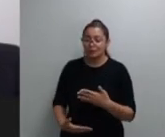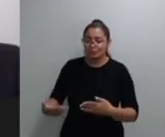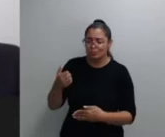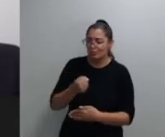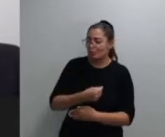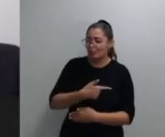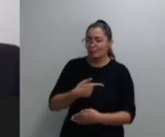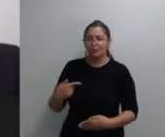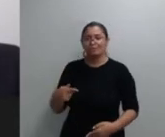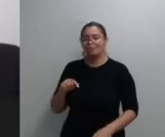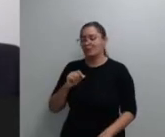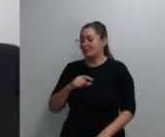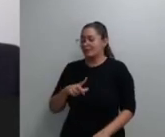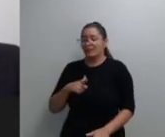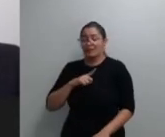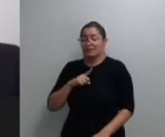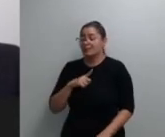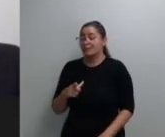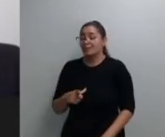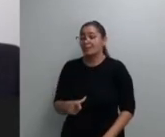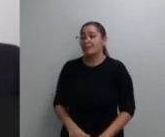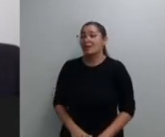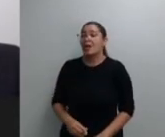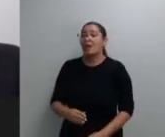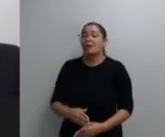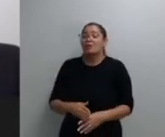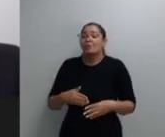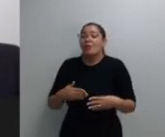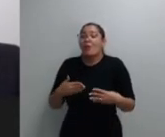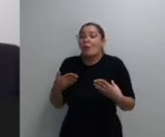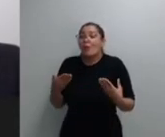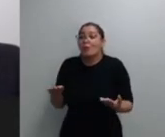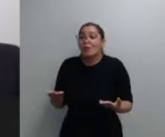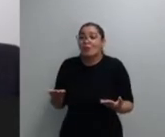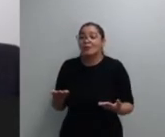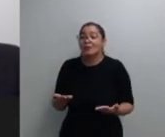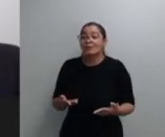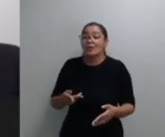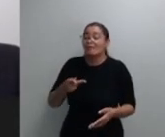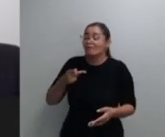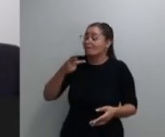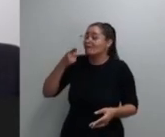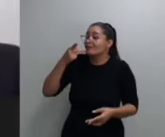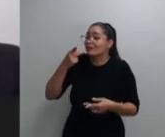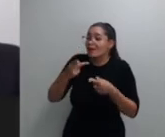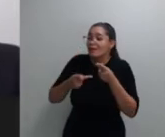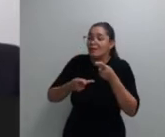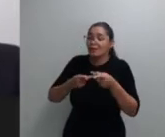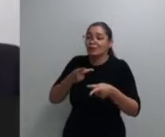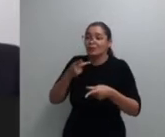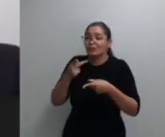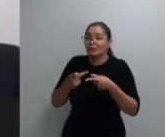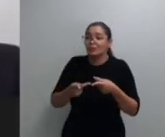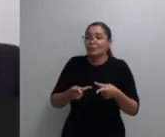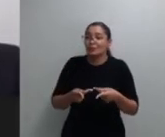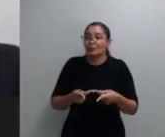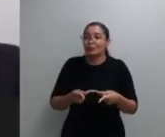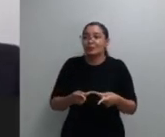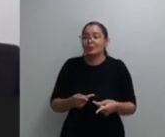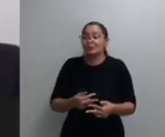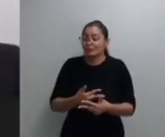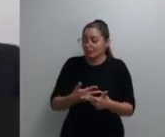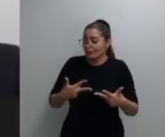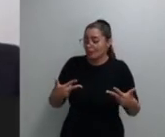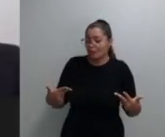houve impugnação então aí a parte interpõe o interpôs o embate da declaração